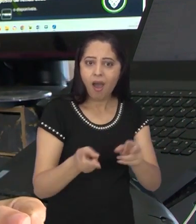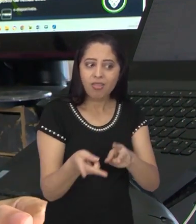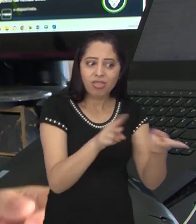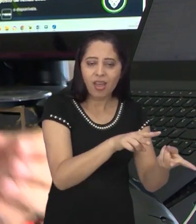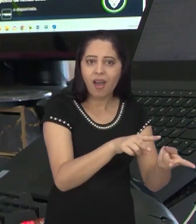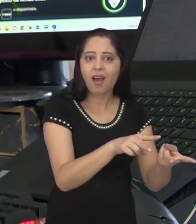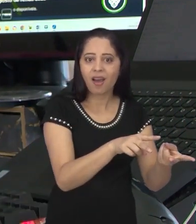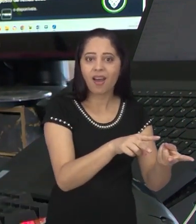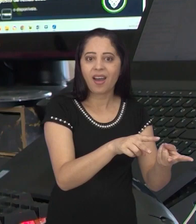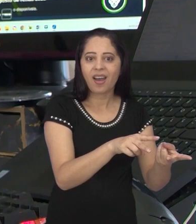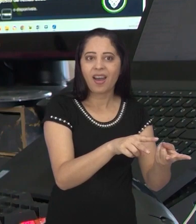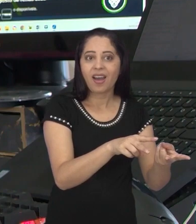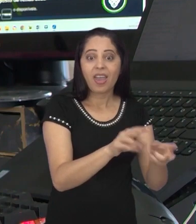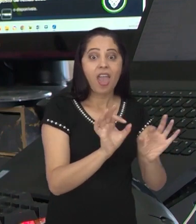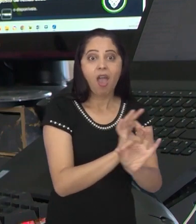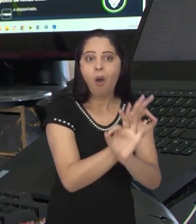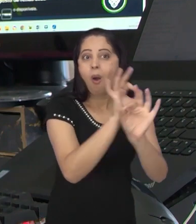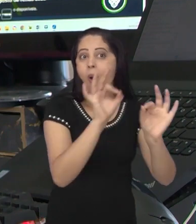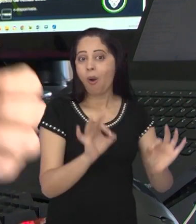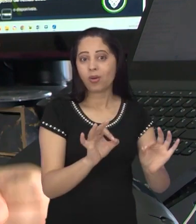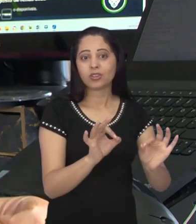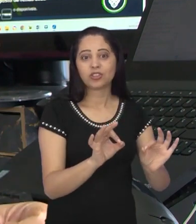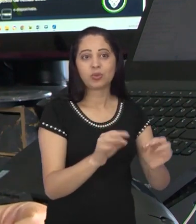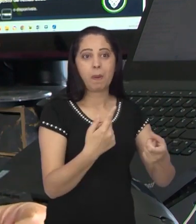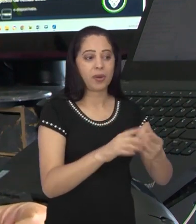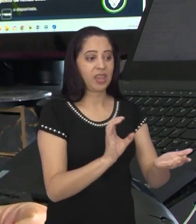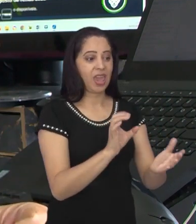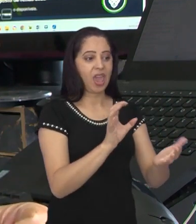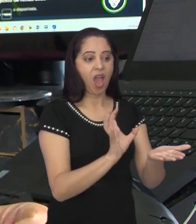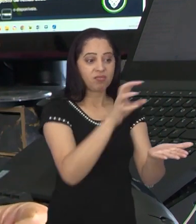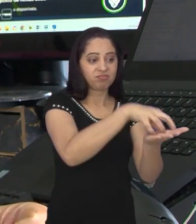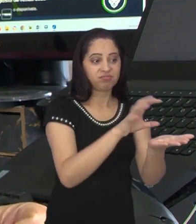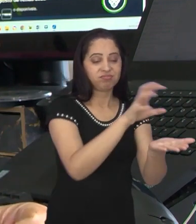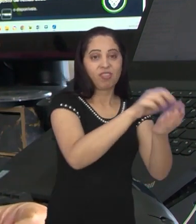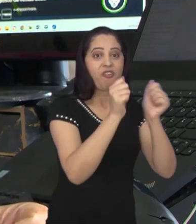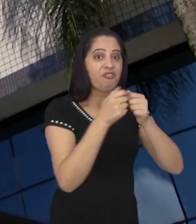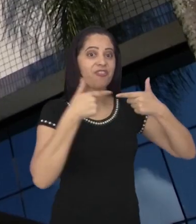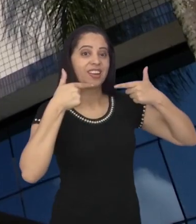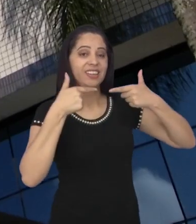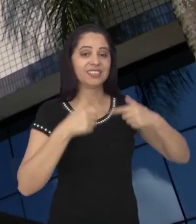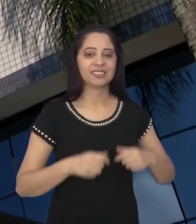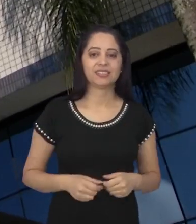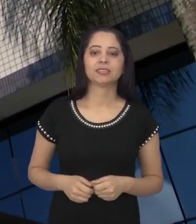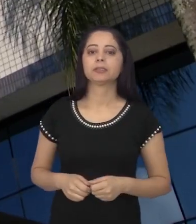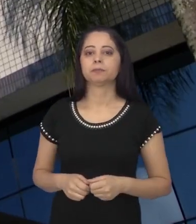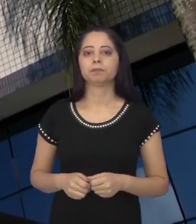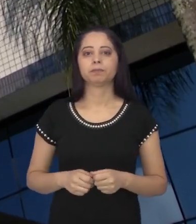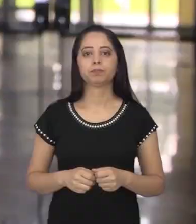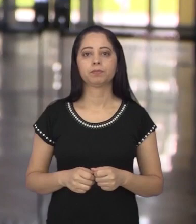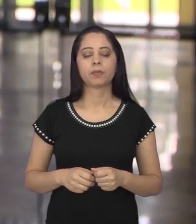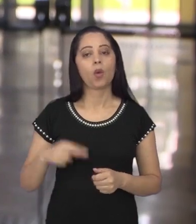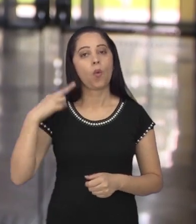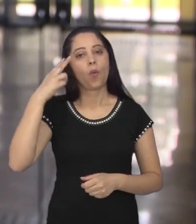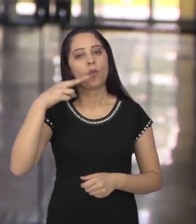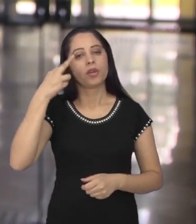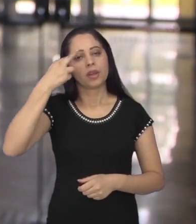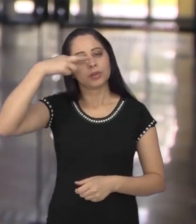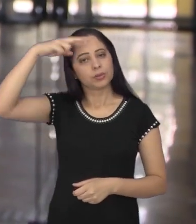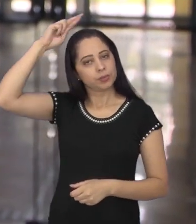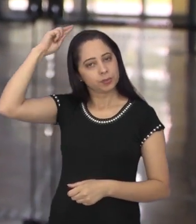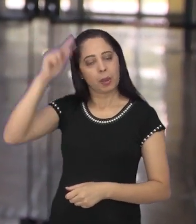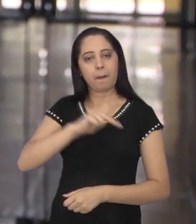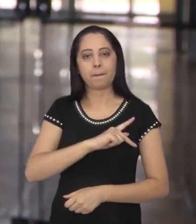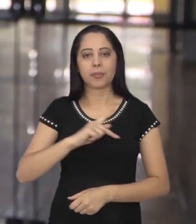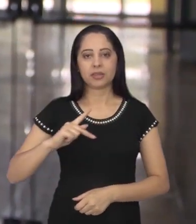gente colhe isso com as instituições ficando contente aqui no nosso município, né? Na Câmara, o vereador Robertinho da